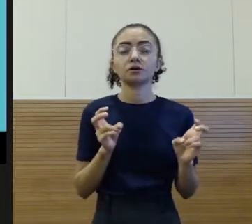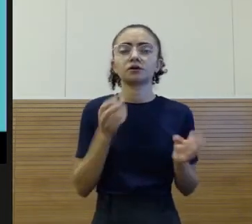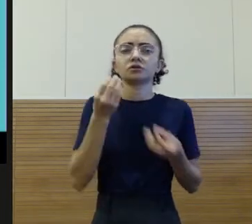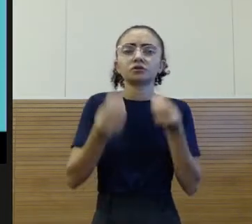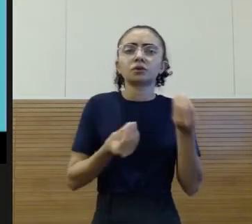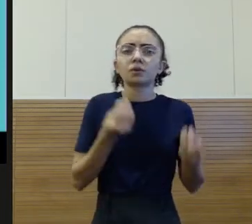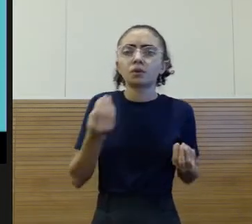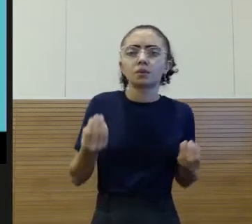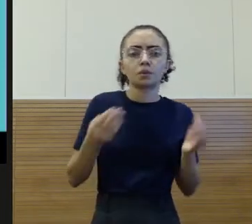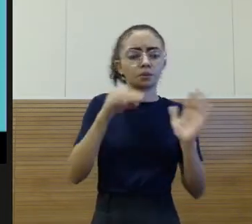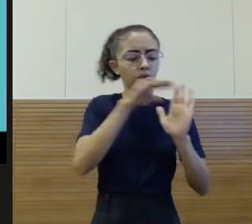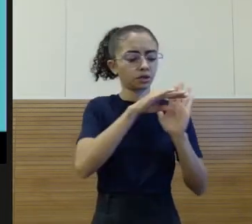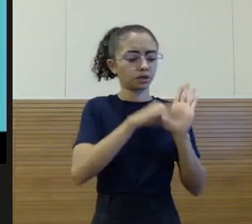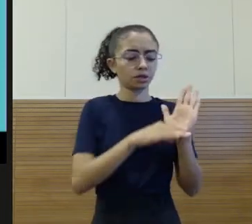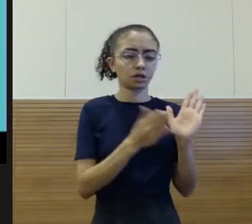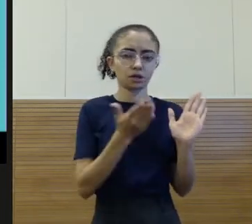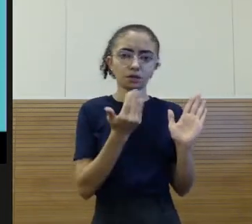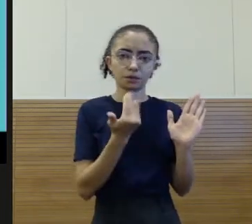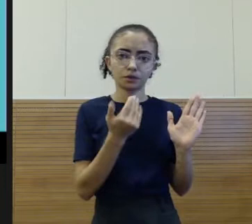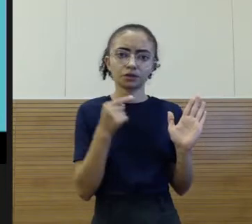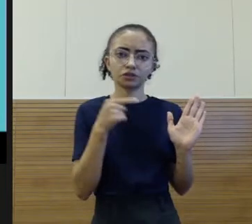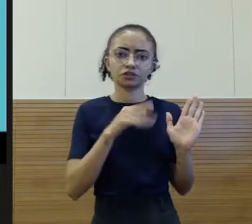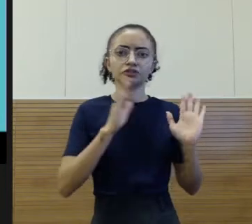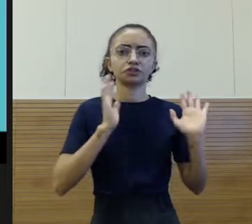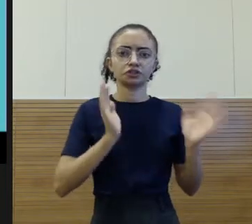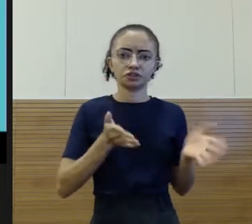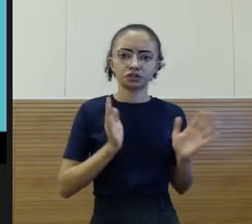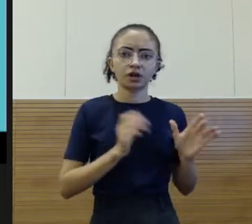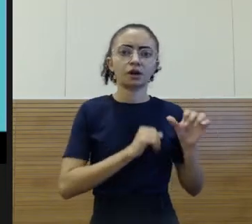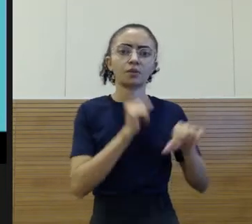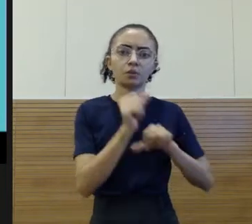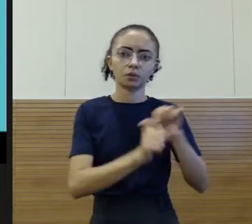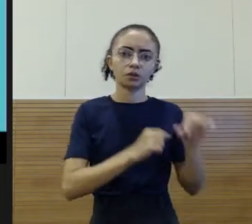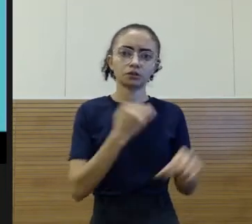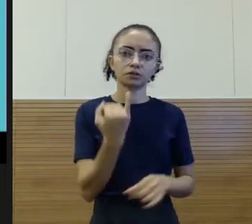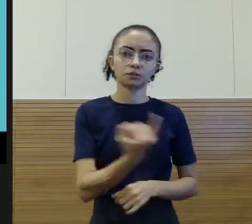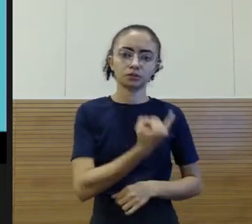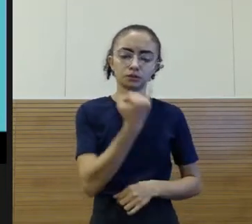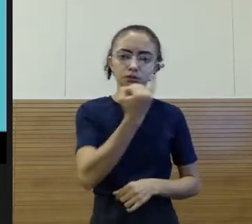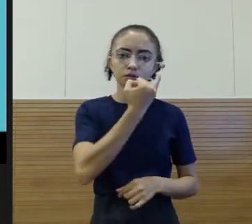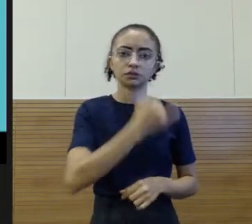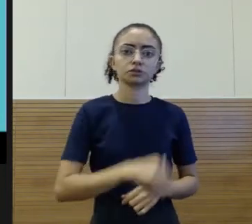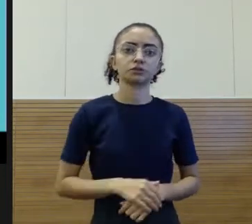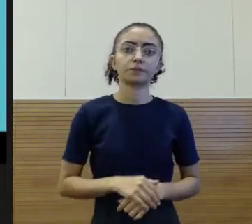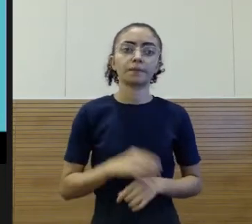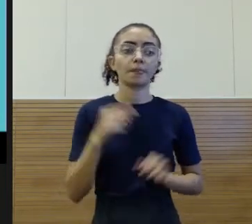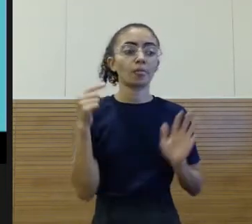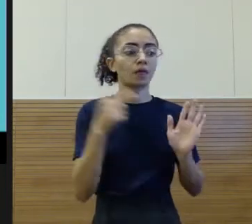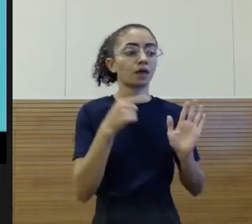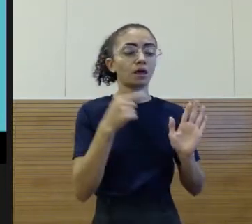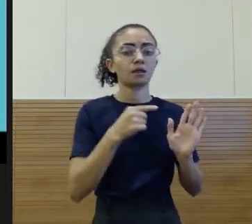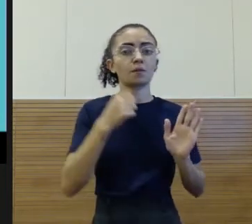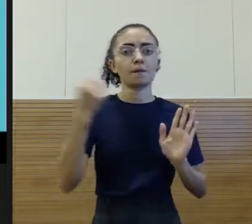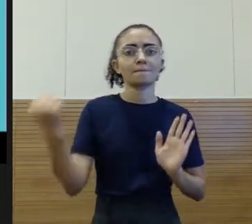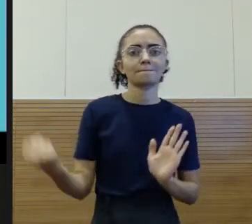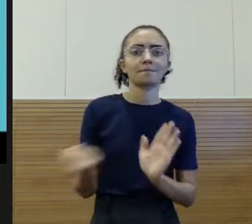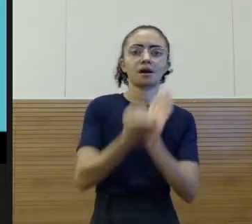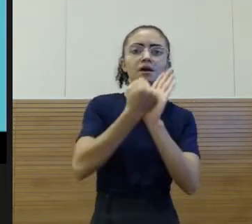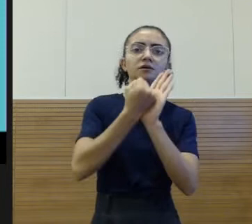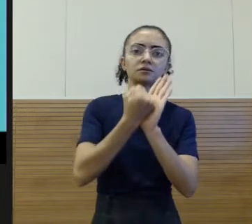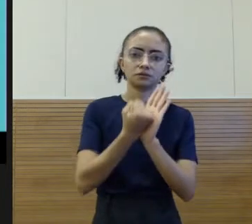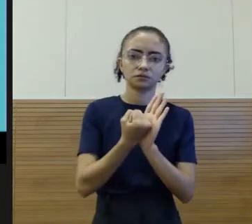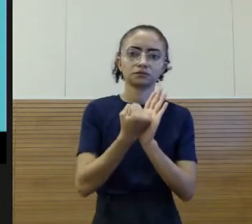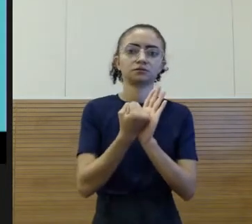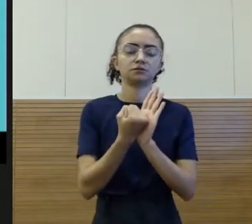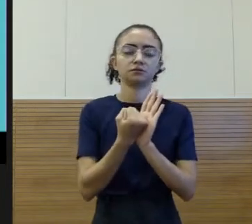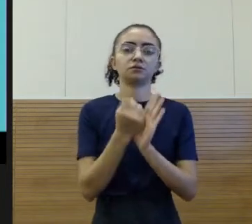os guias alimentares, que já fizemos muitas inovações importantes, vêm marcar o que hoje nós